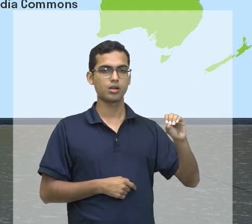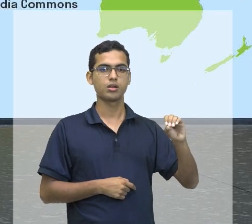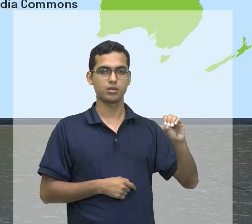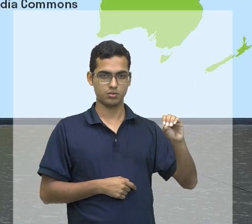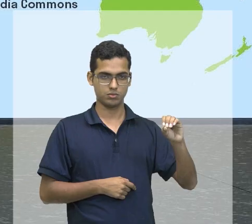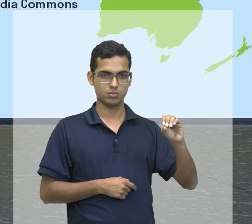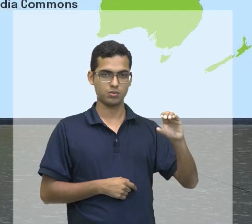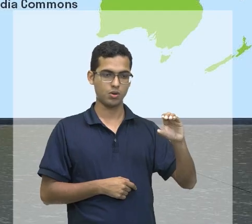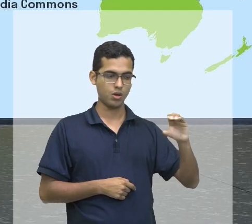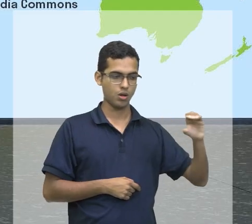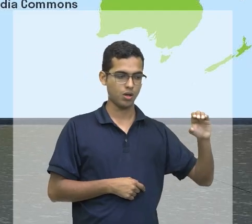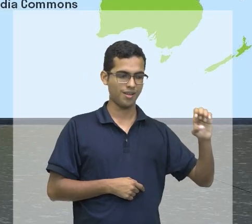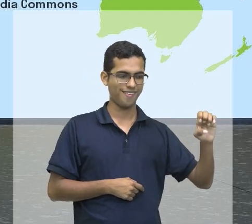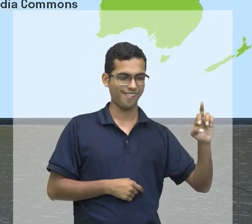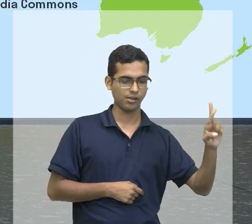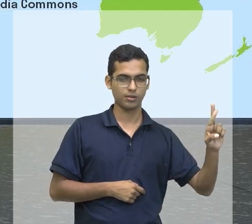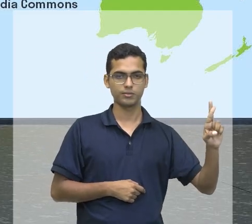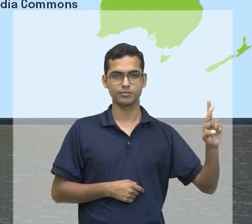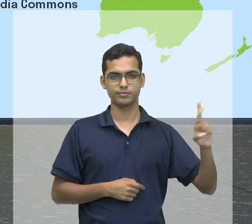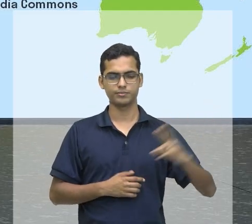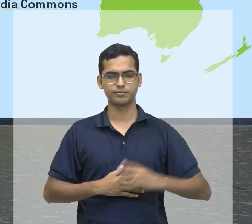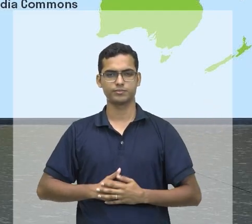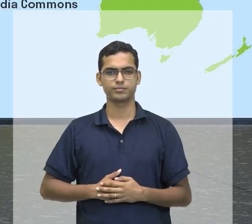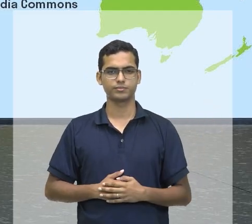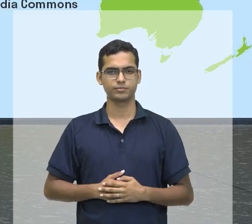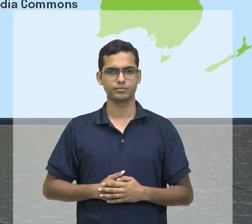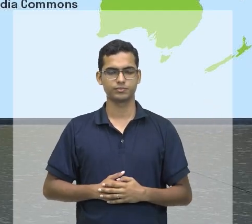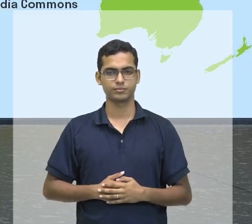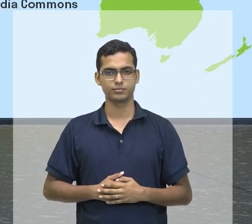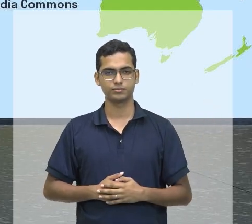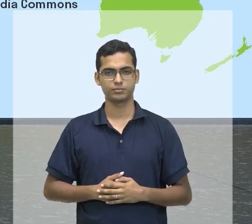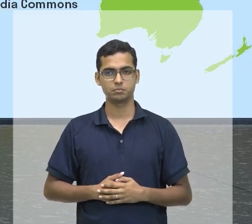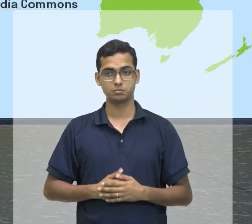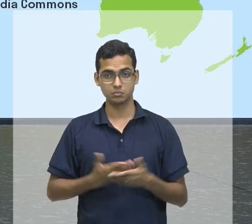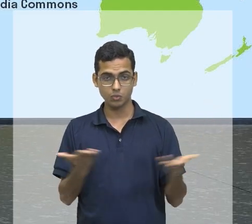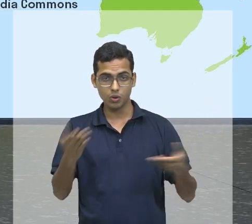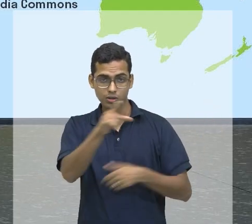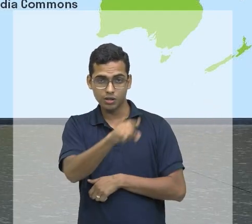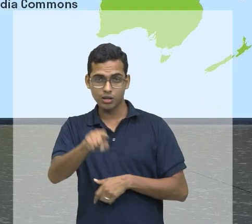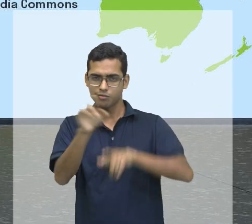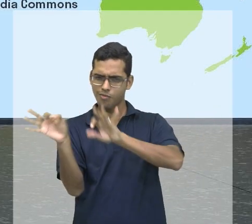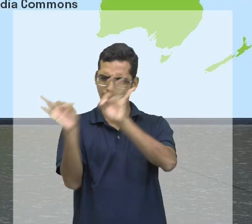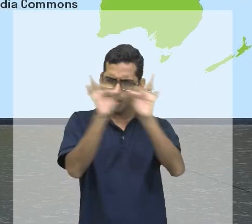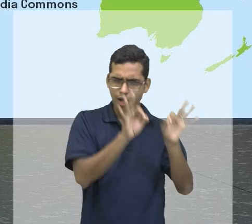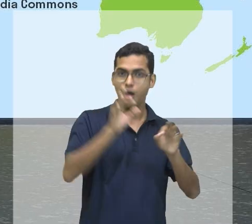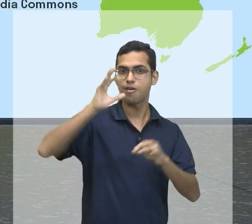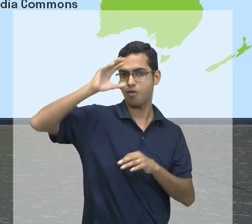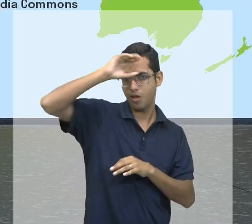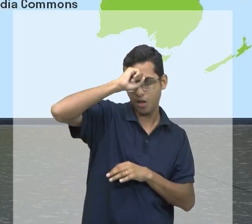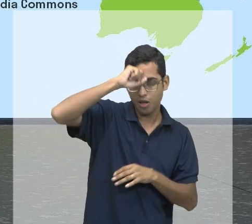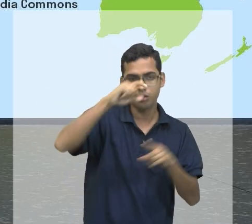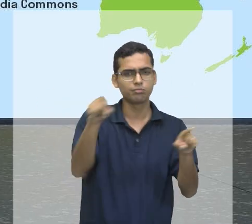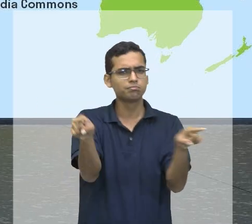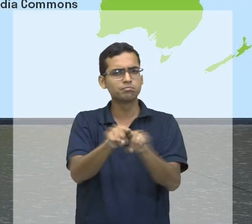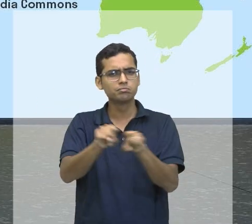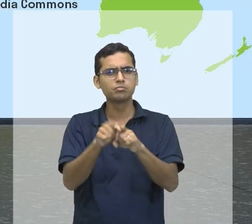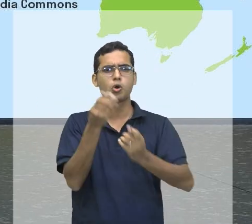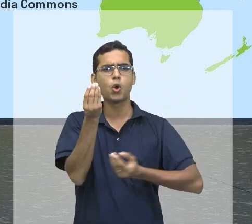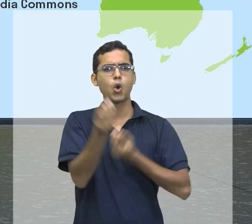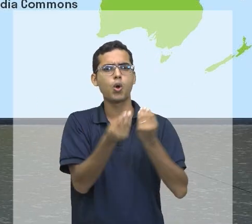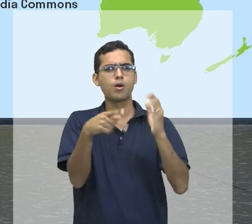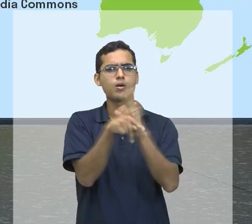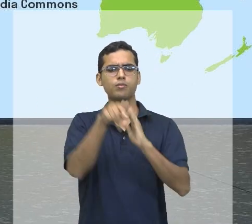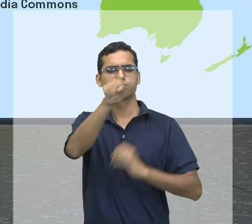verdade? Bem, então na nossa aula de hoje vocês puderam acompanhar, não é, um